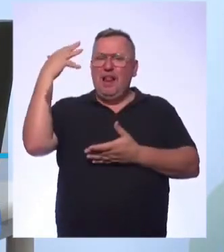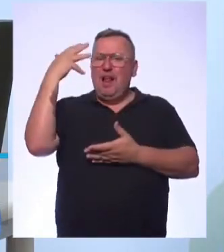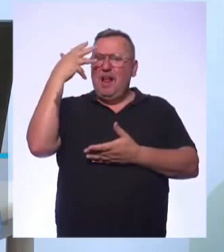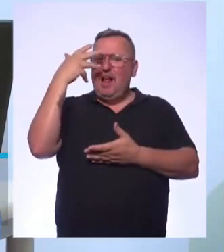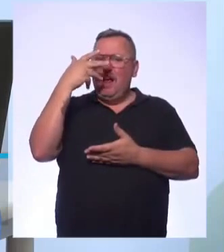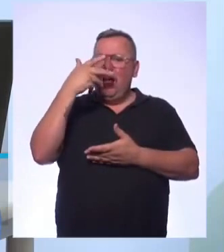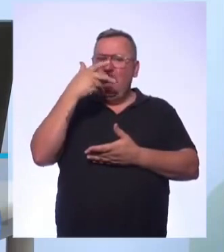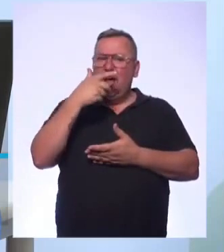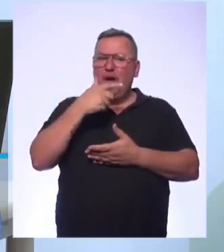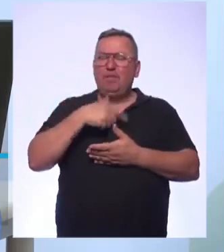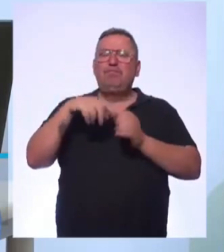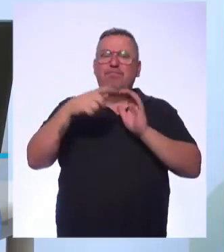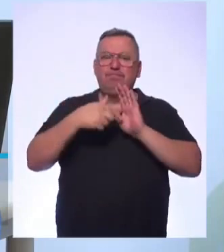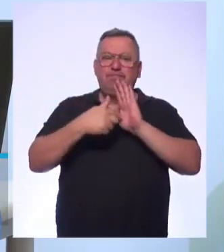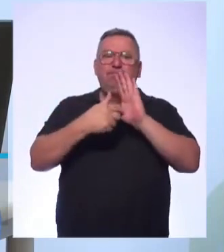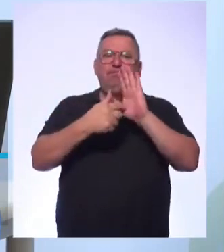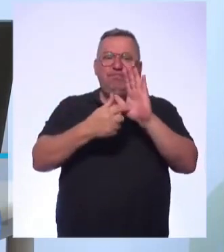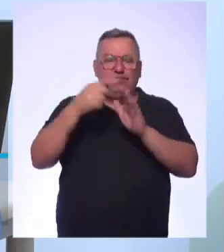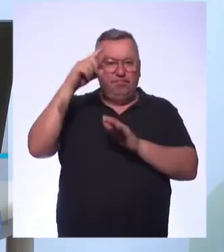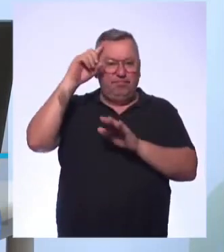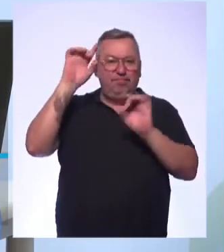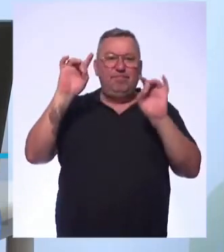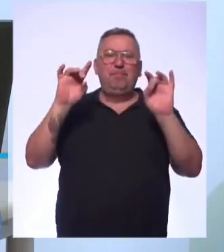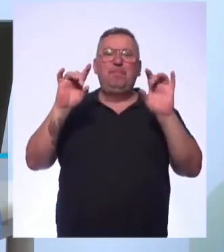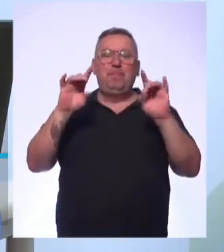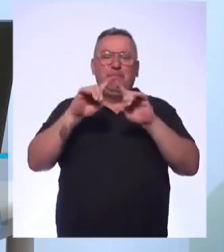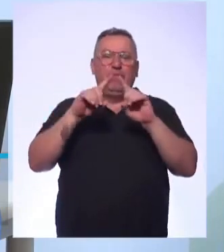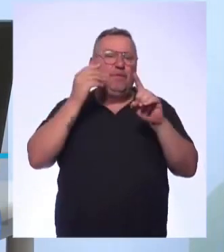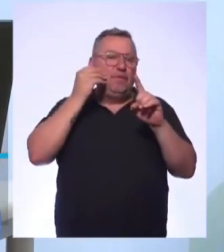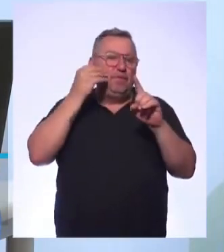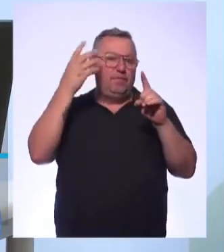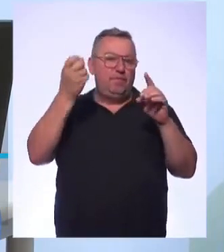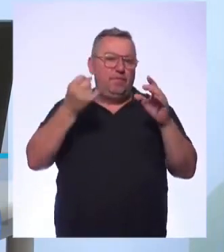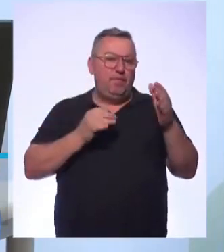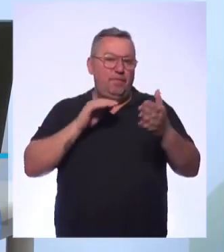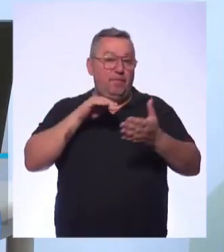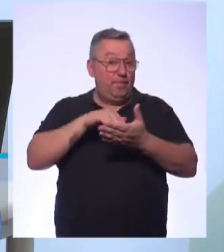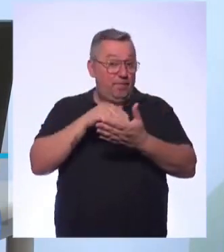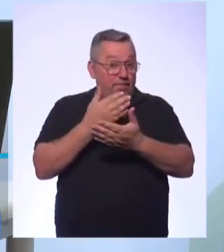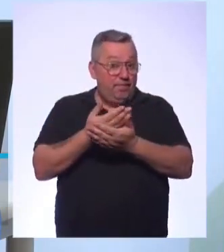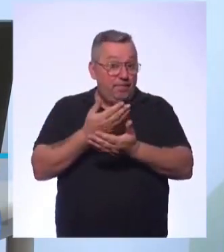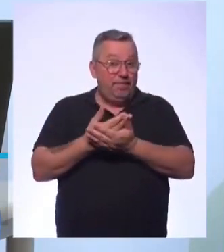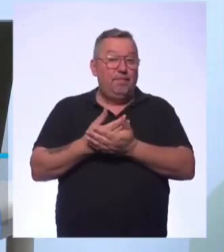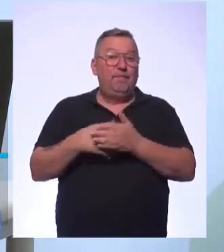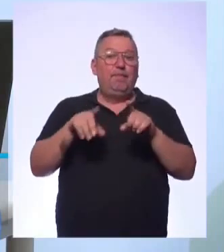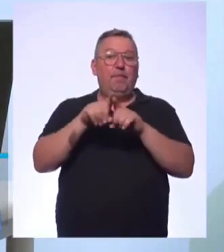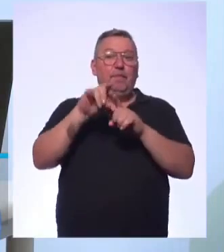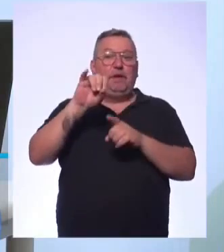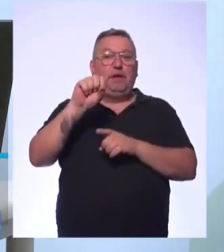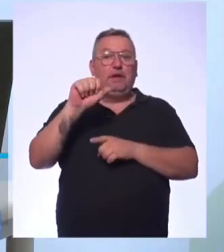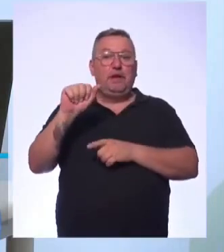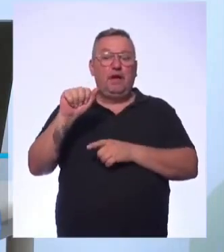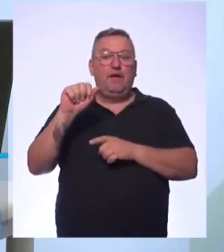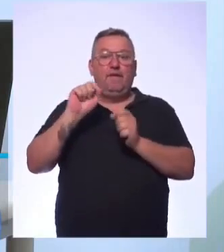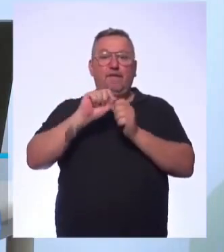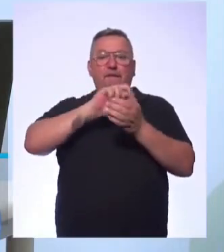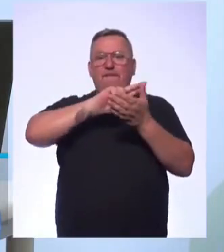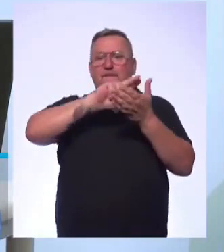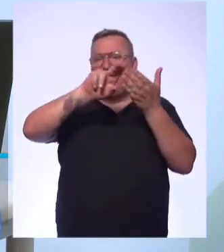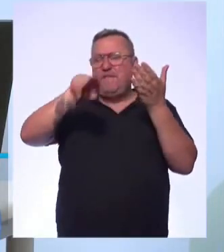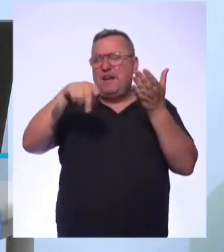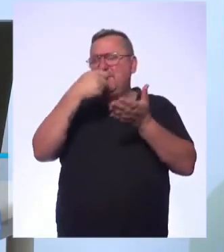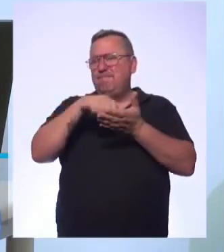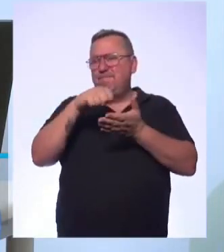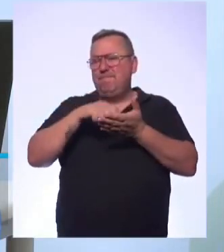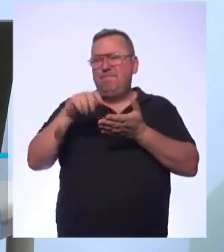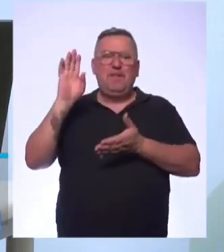vou publicá-la. Vai ter um dia especial que eu vou tentar comentar com vocês no final da aula. A Isa Vieira fez várias anotações